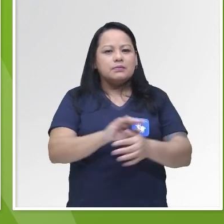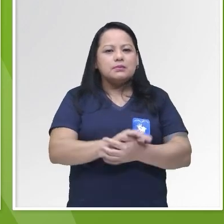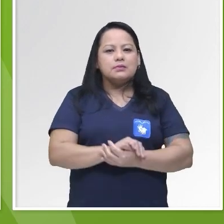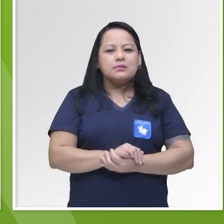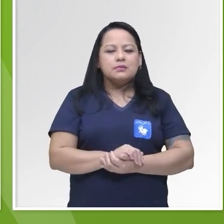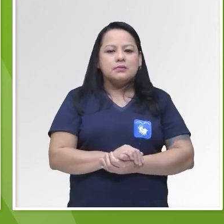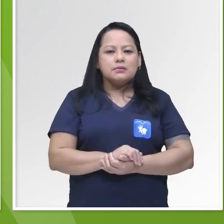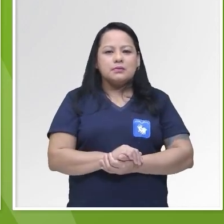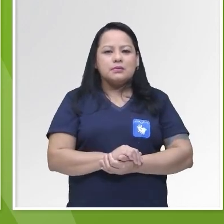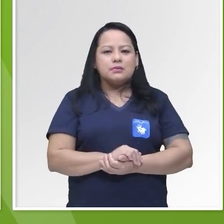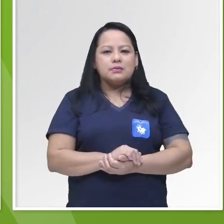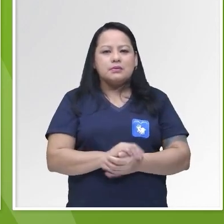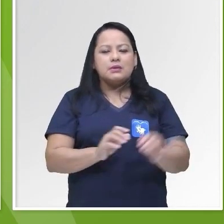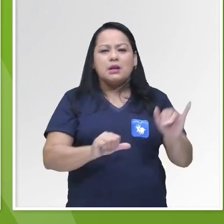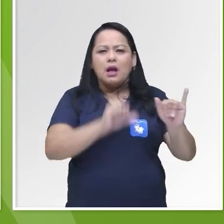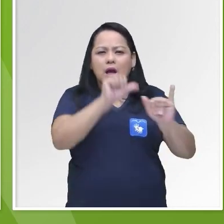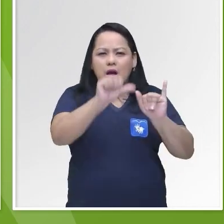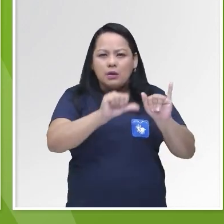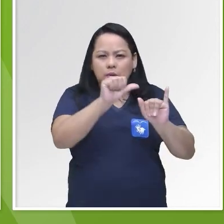de